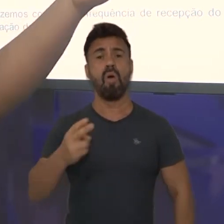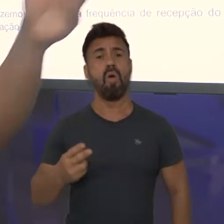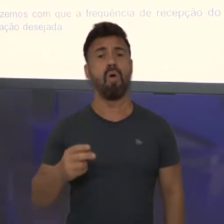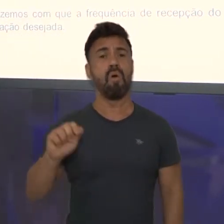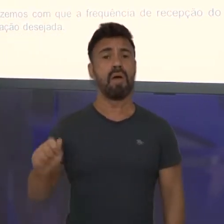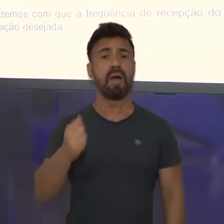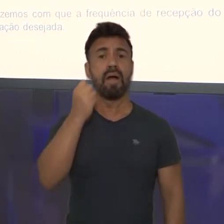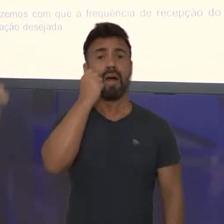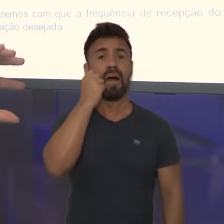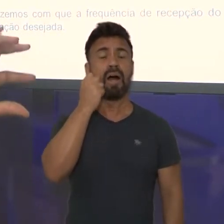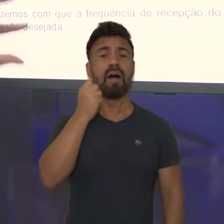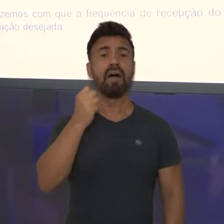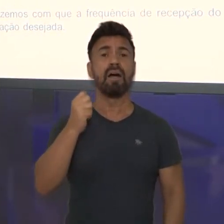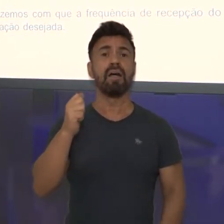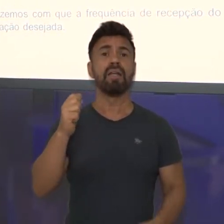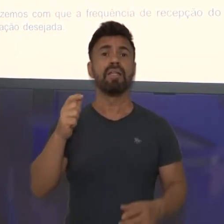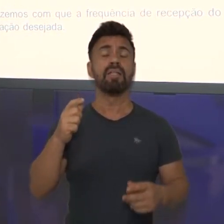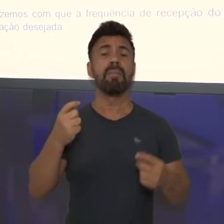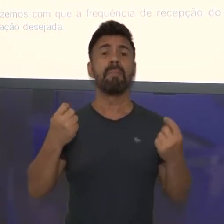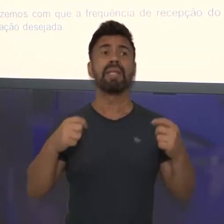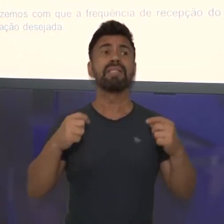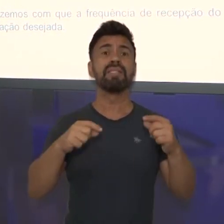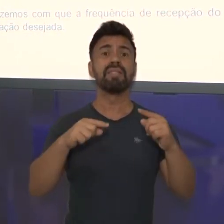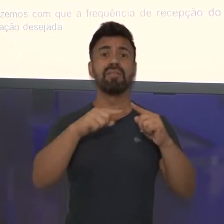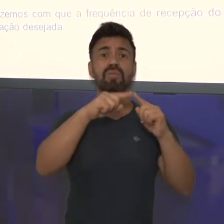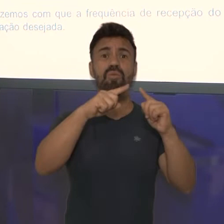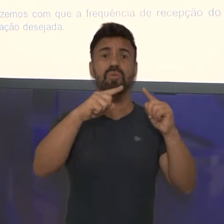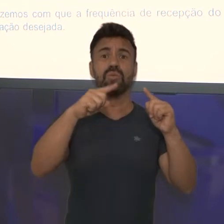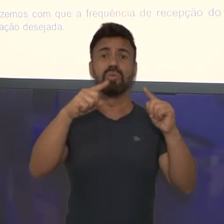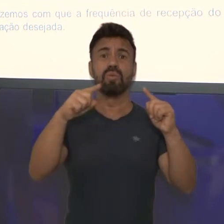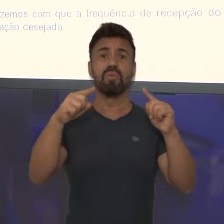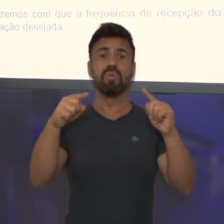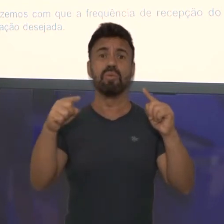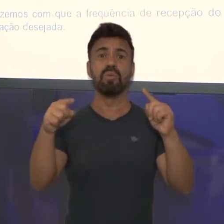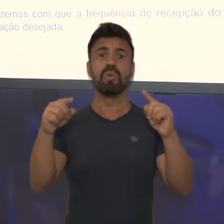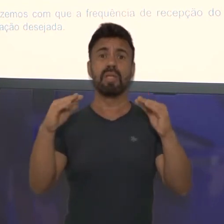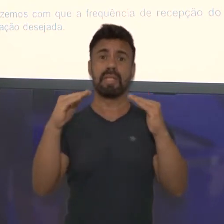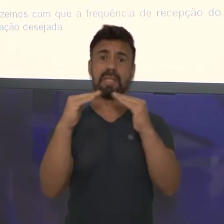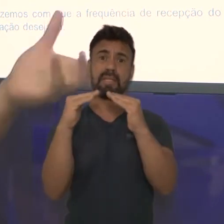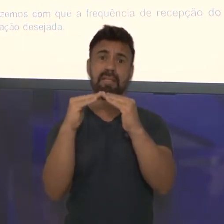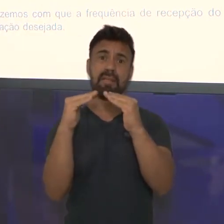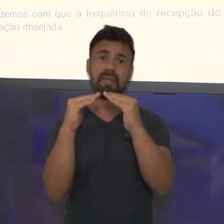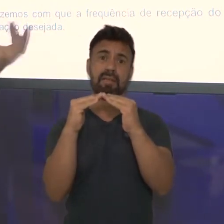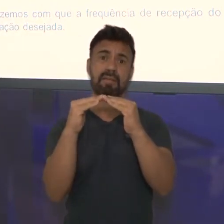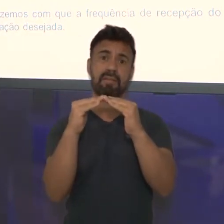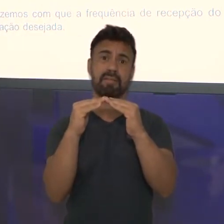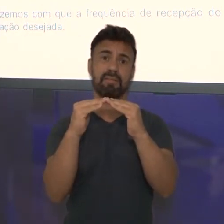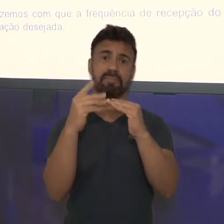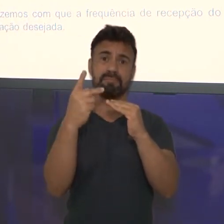de rádio e esse sinal ele precisa chegar na sua casa. Então, para